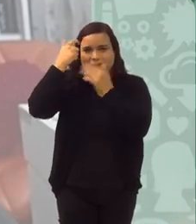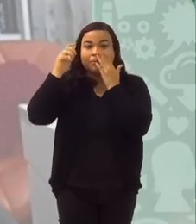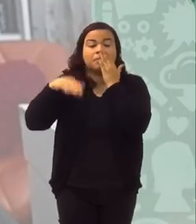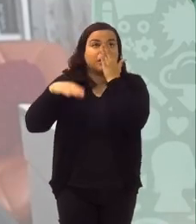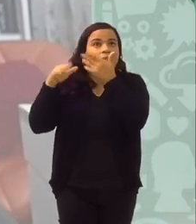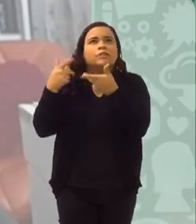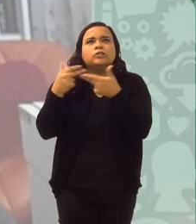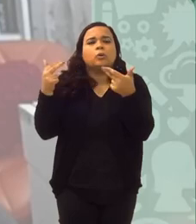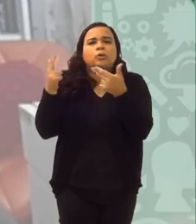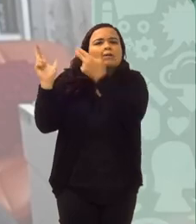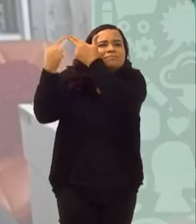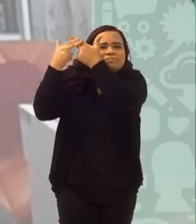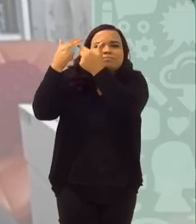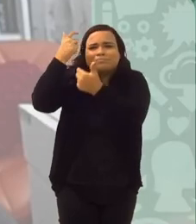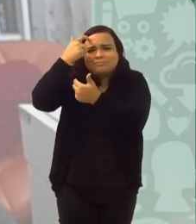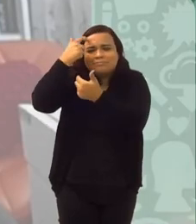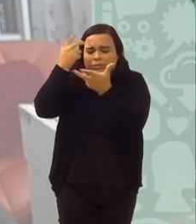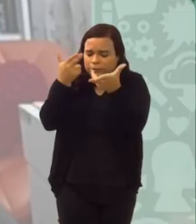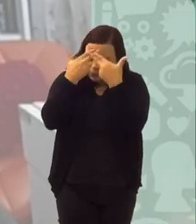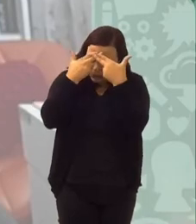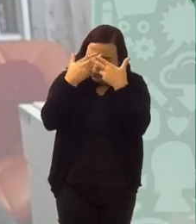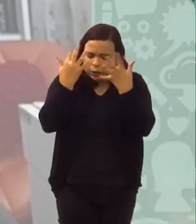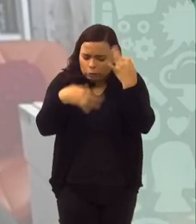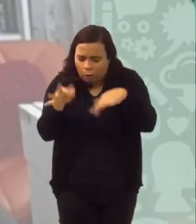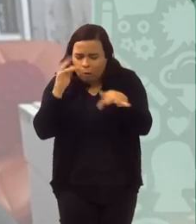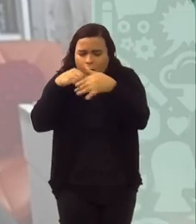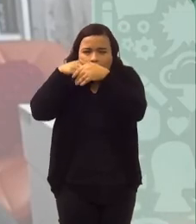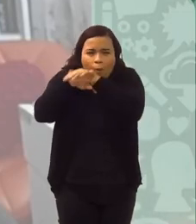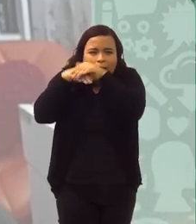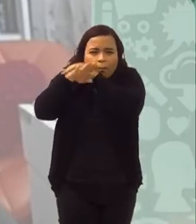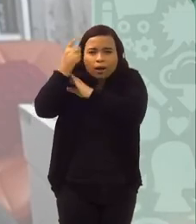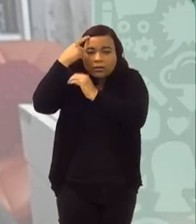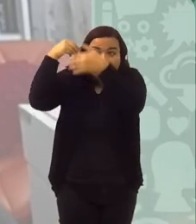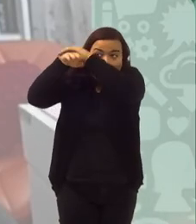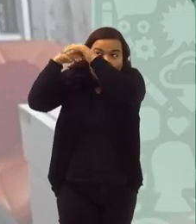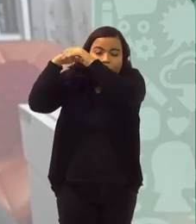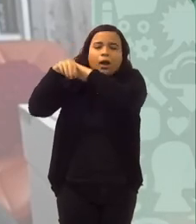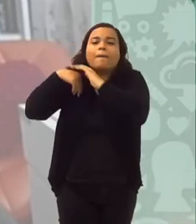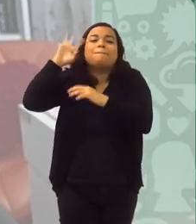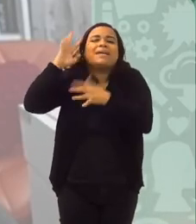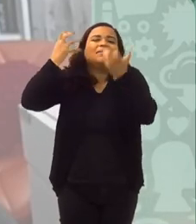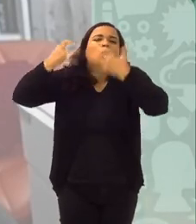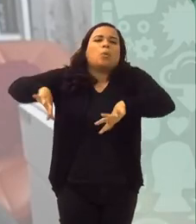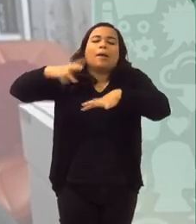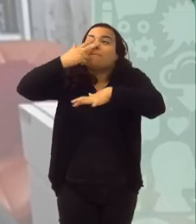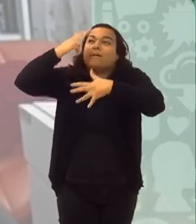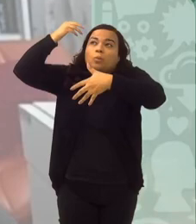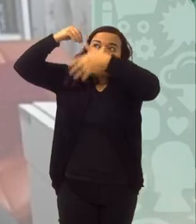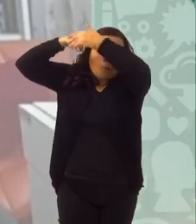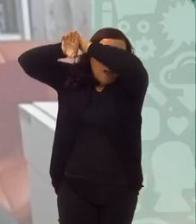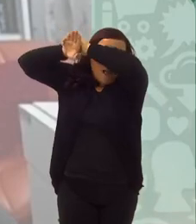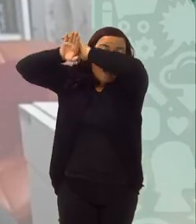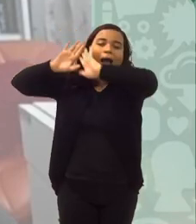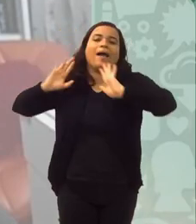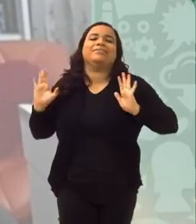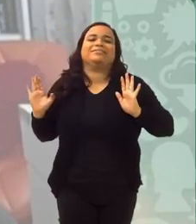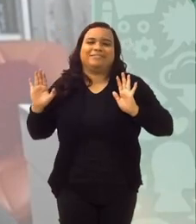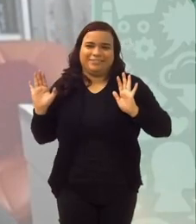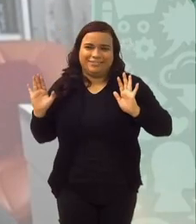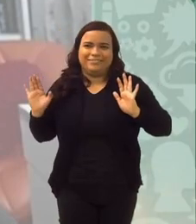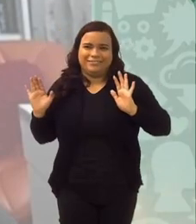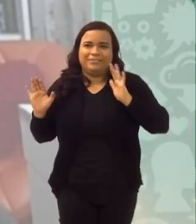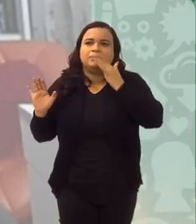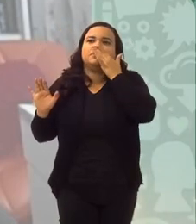que foram recalcadas, de traumas, de dores recalcadas, você não quer pensar naquilo, são